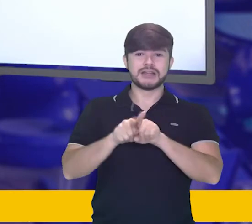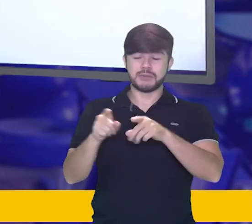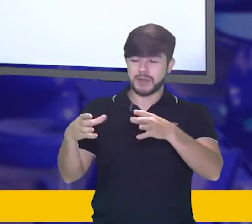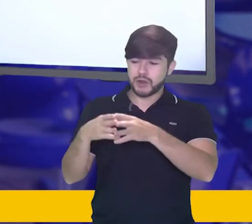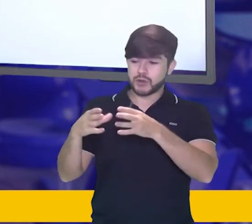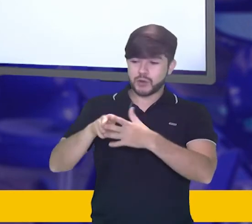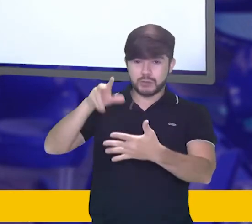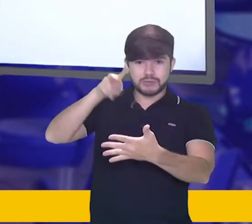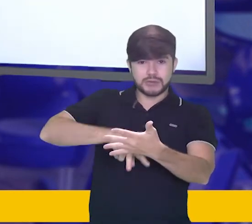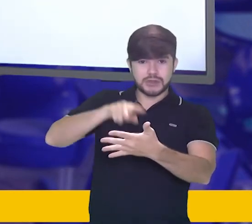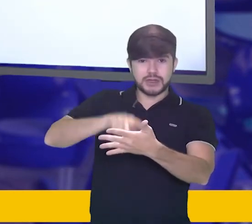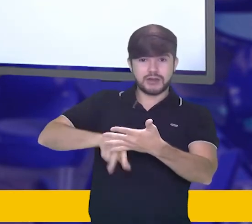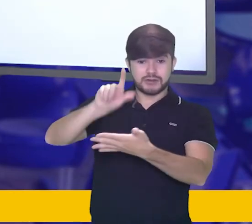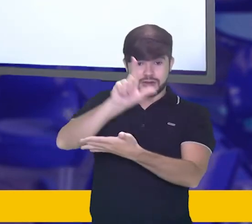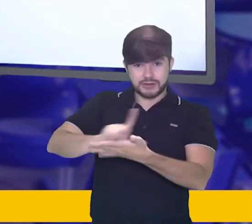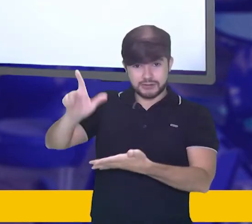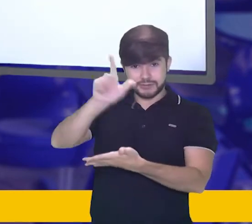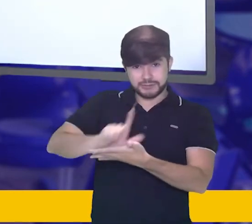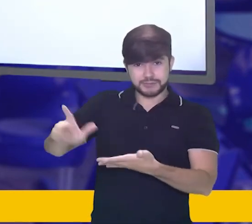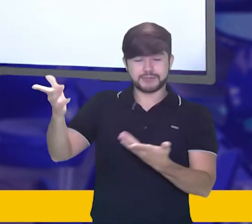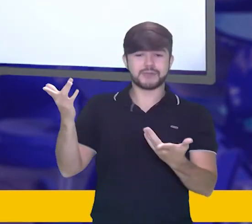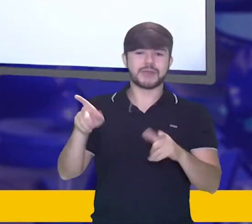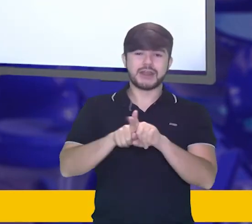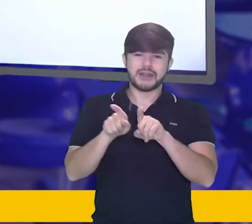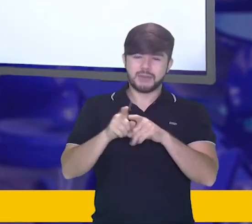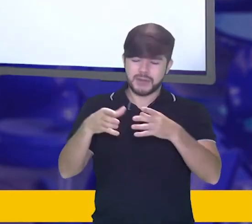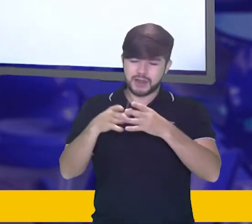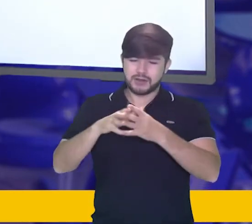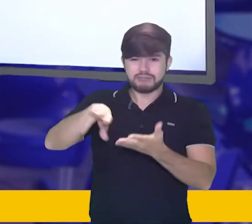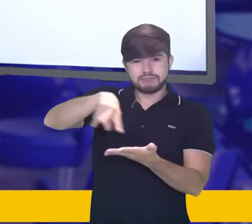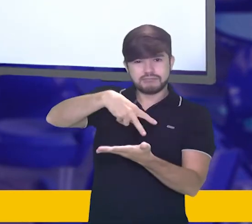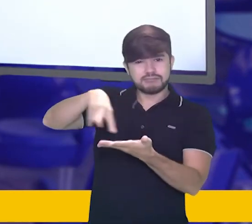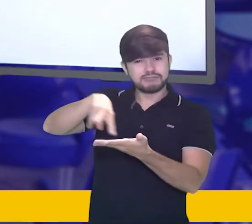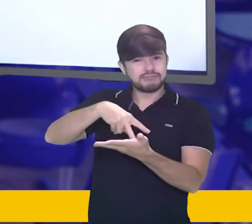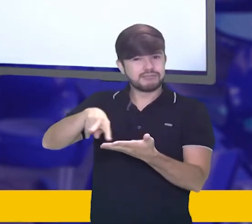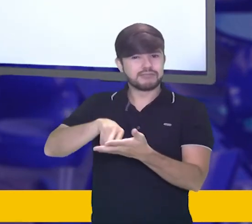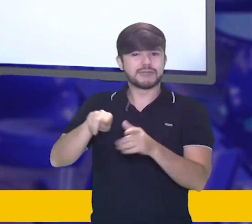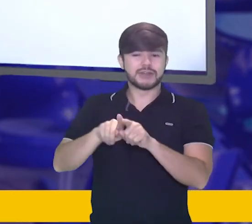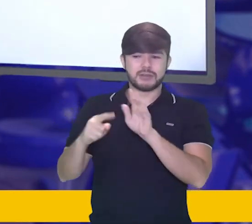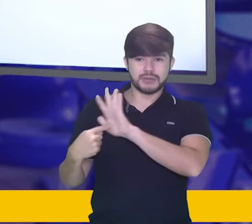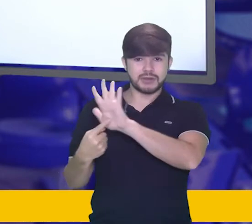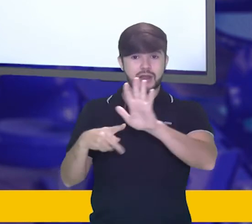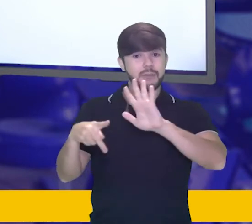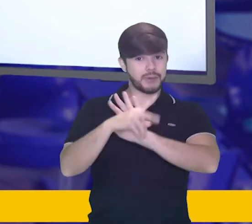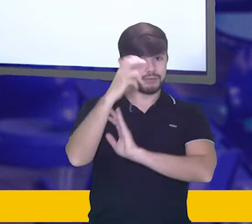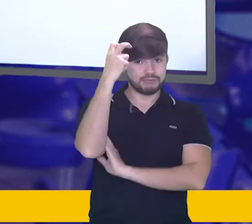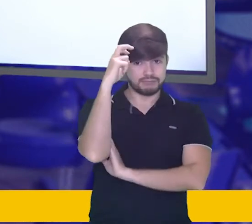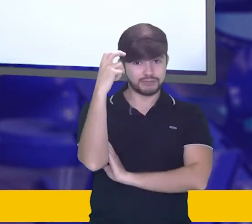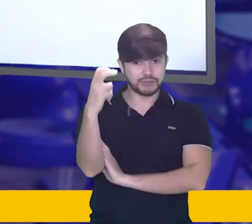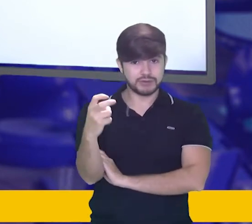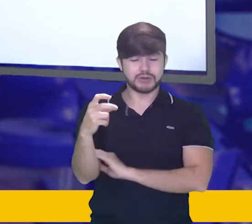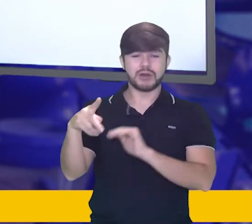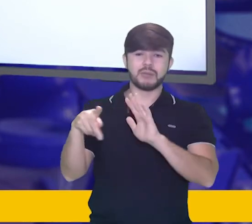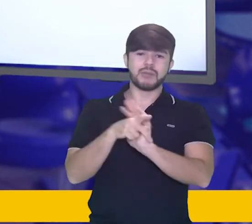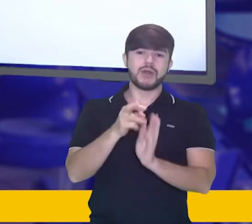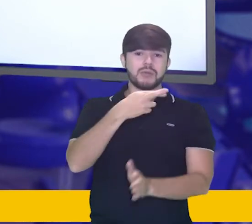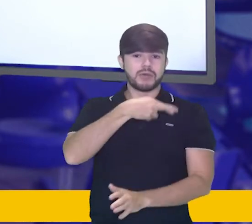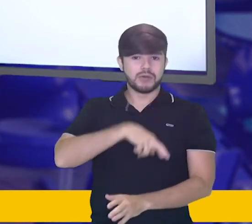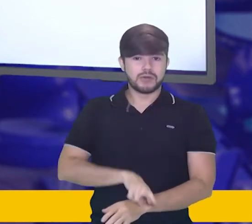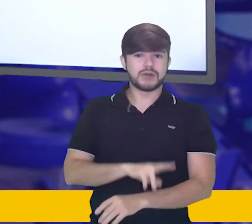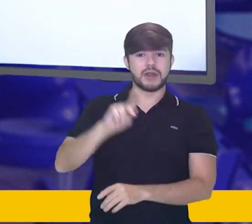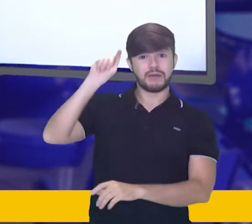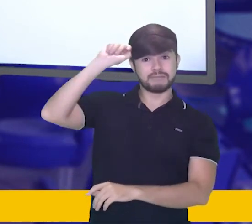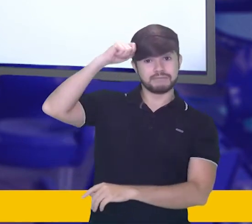preparação com leituras, grupos de leituras litúrgicas, ações com danças, tradições e representações